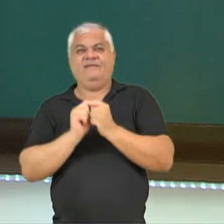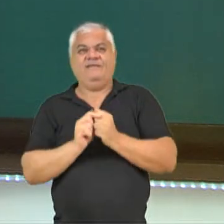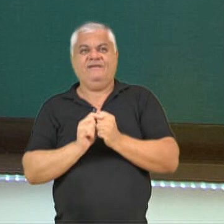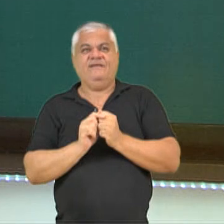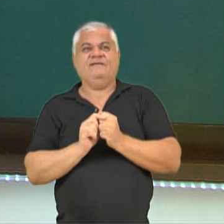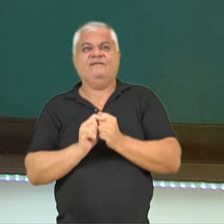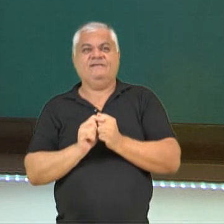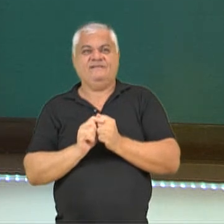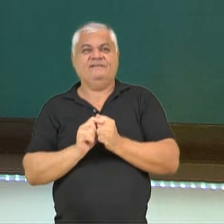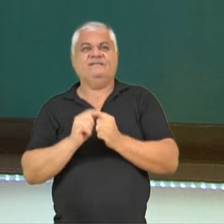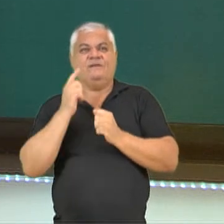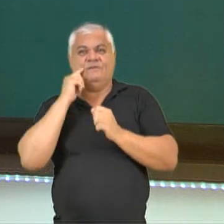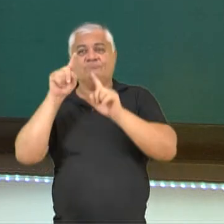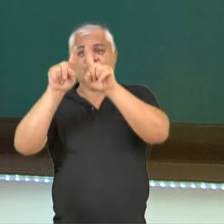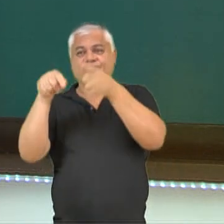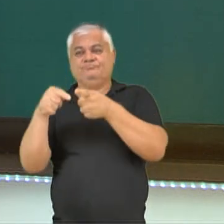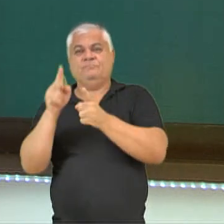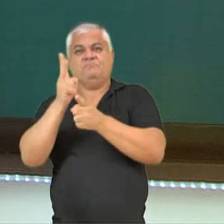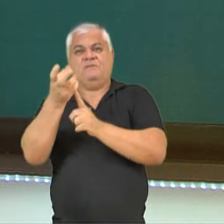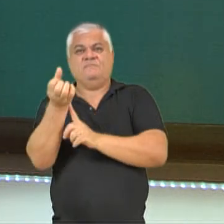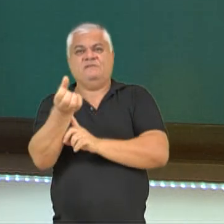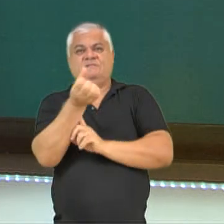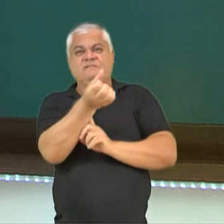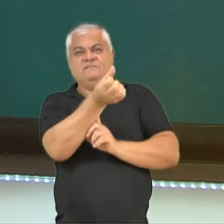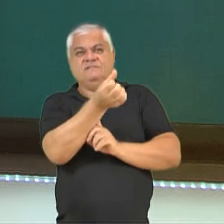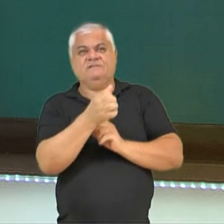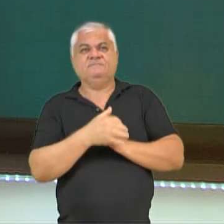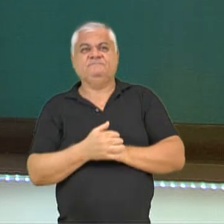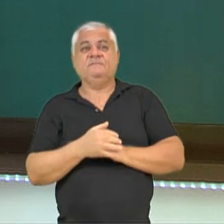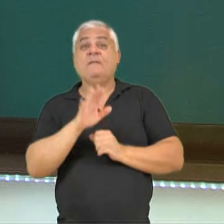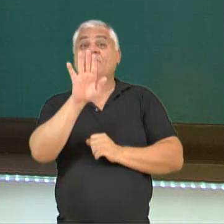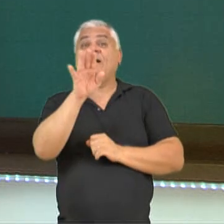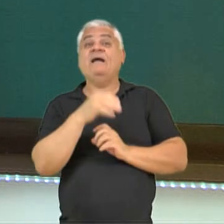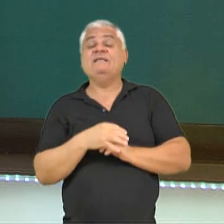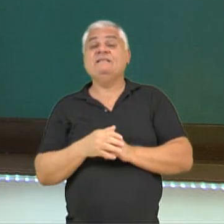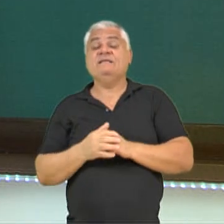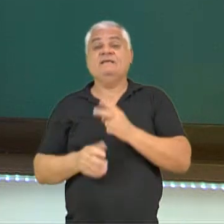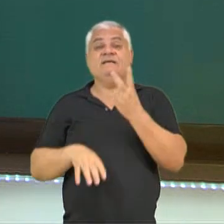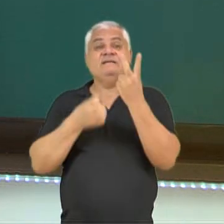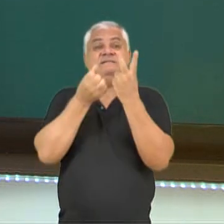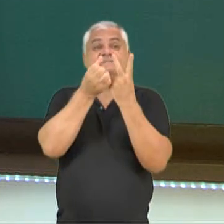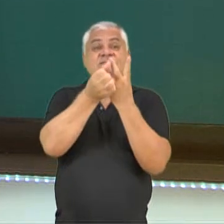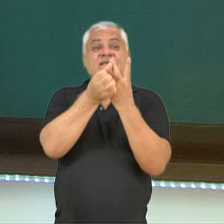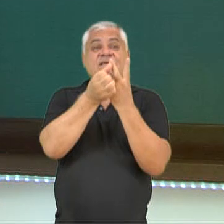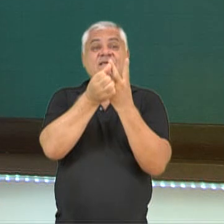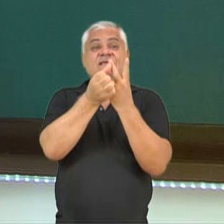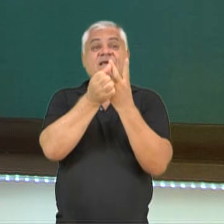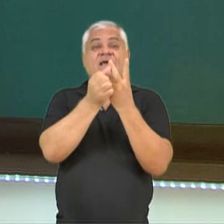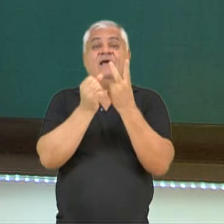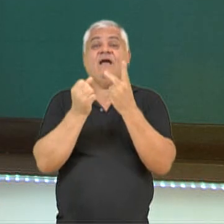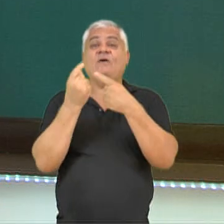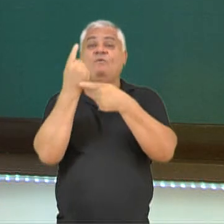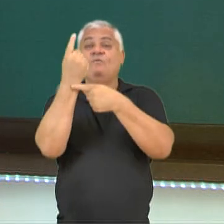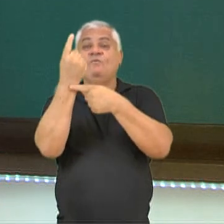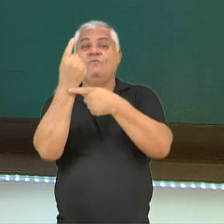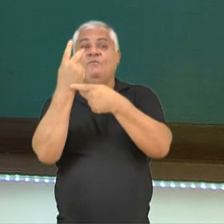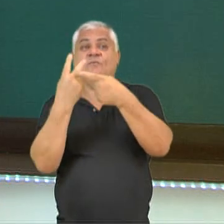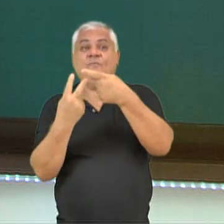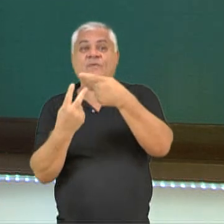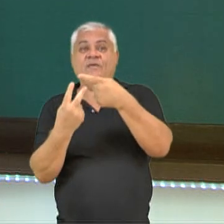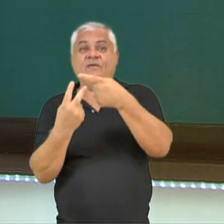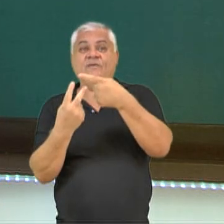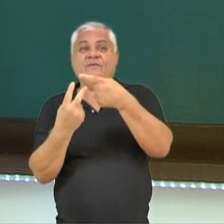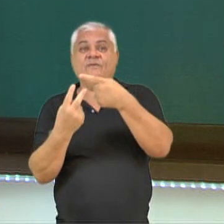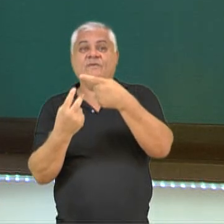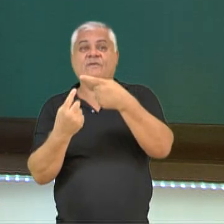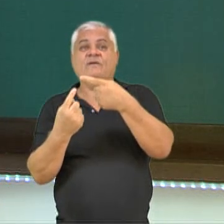também sai para fora, esse coitadinho fica lá dentro. Só que esse coitadinho é 6 elevado a 1 meio, ok? Então é a